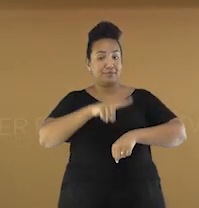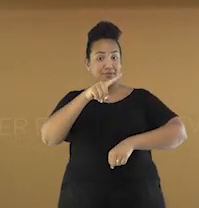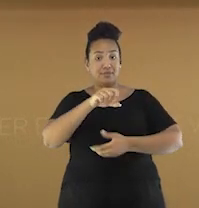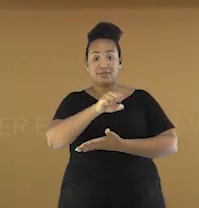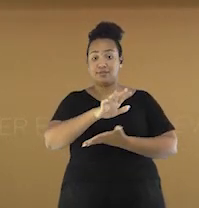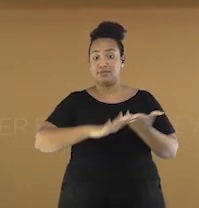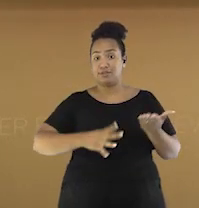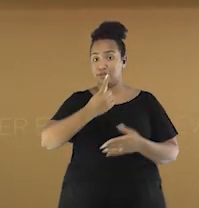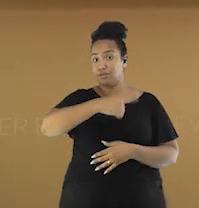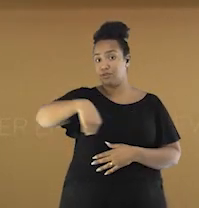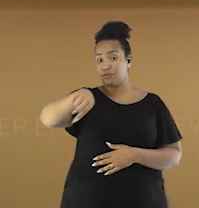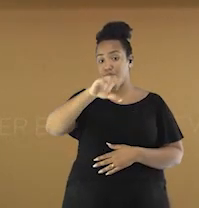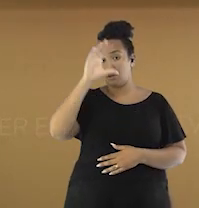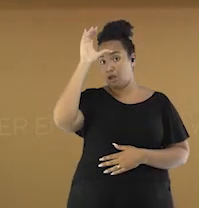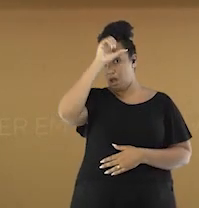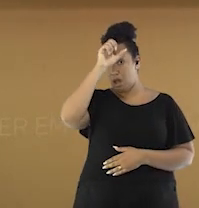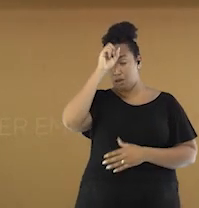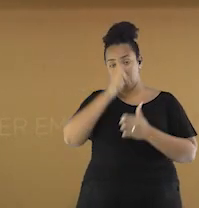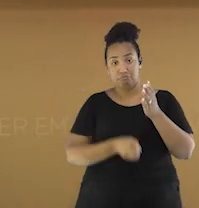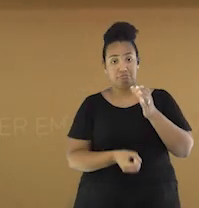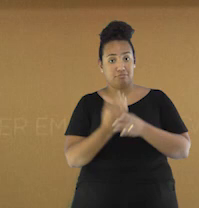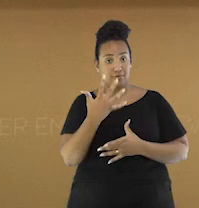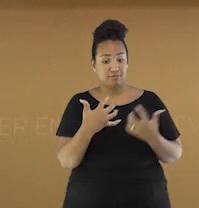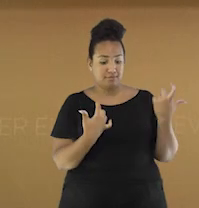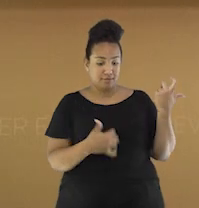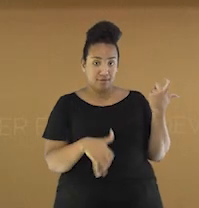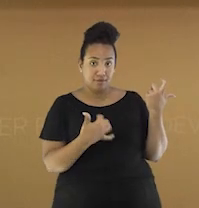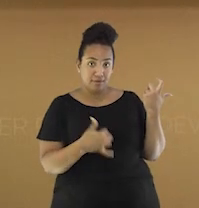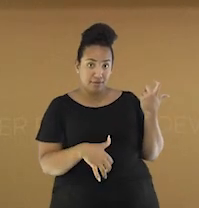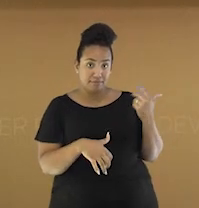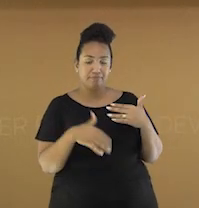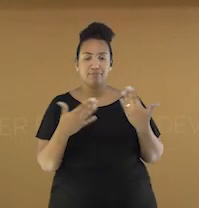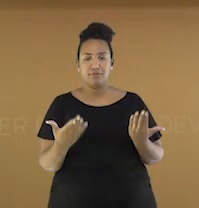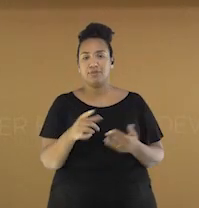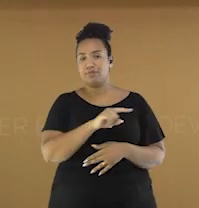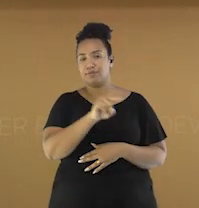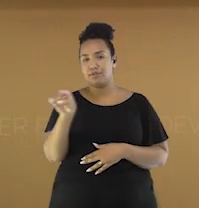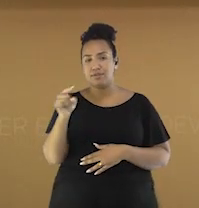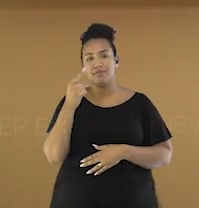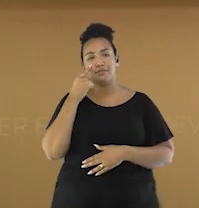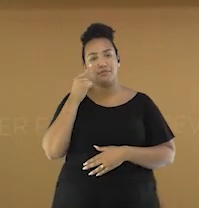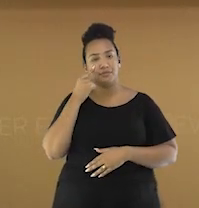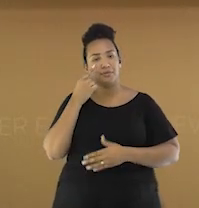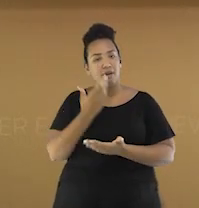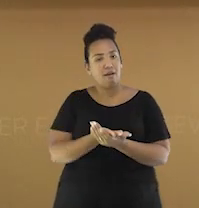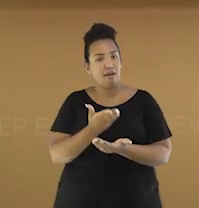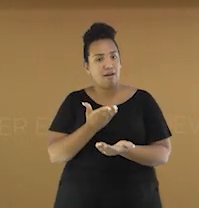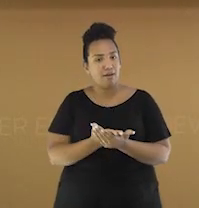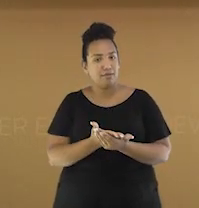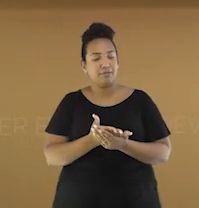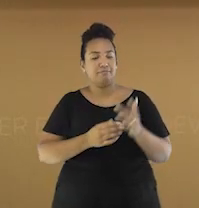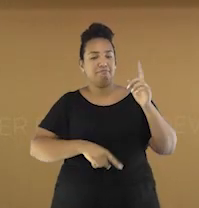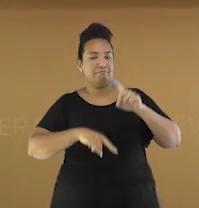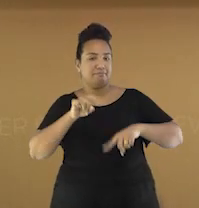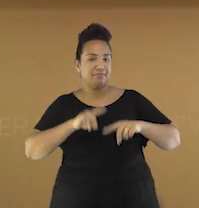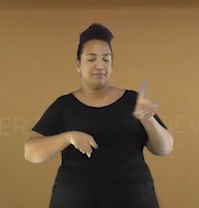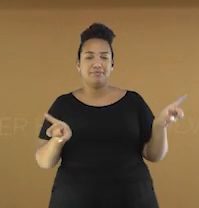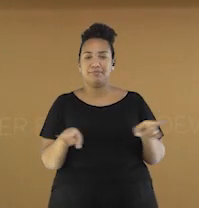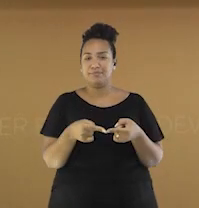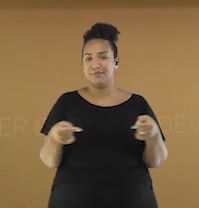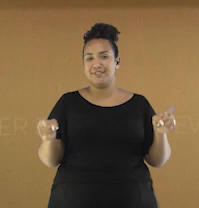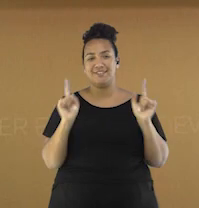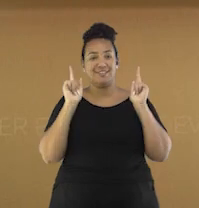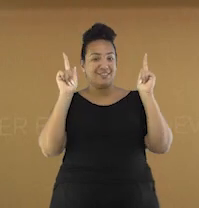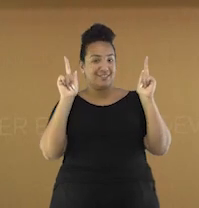iremos aprender a construir um ukulele. Quem já assistiu a interação Instrumentos Divertidos Ukulele já conhece esse instrumento